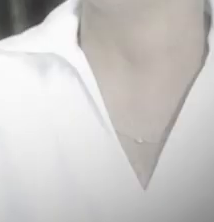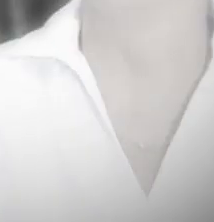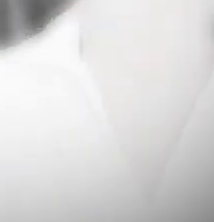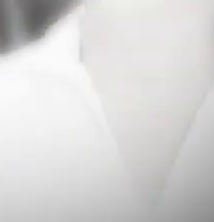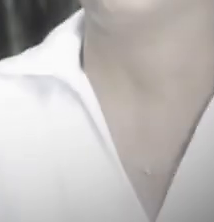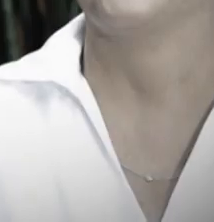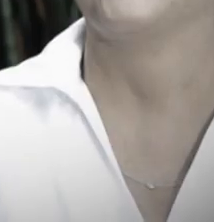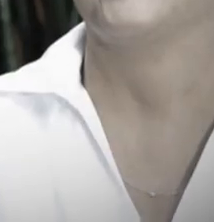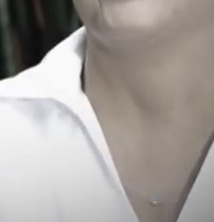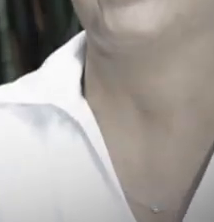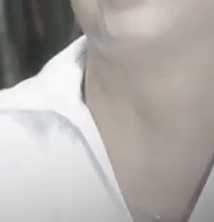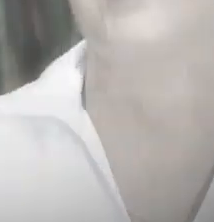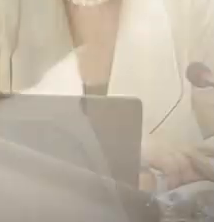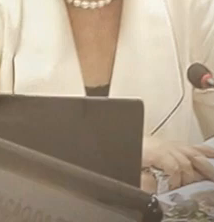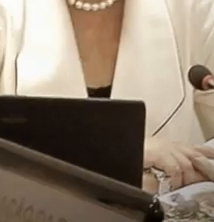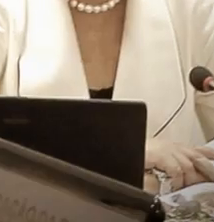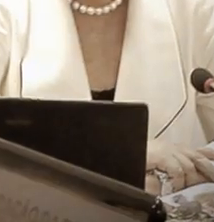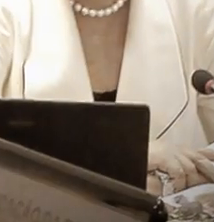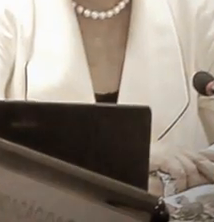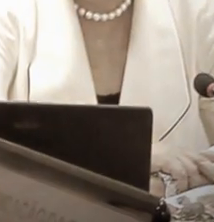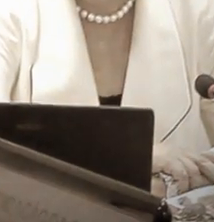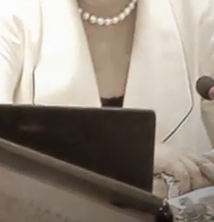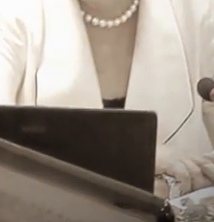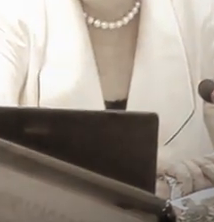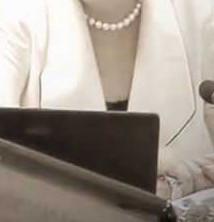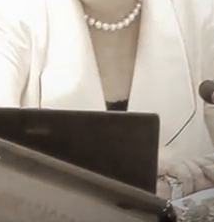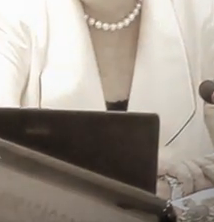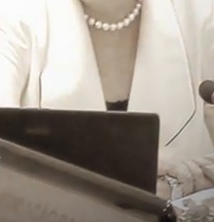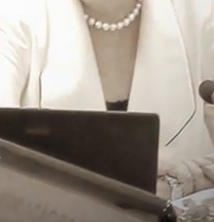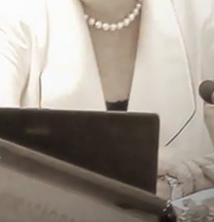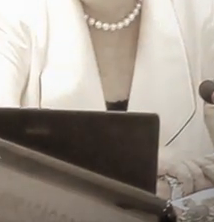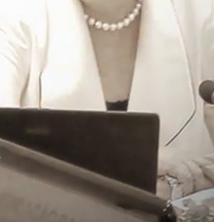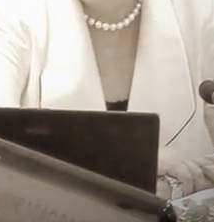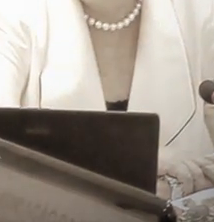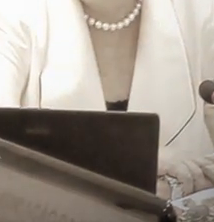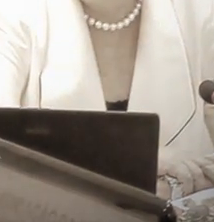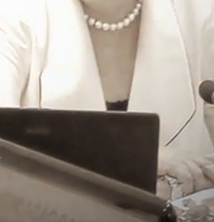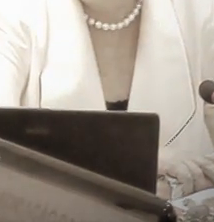Café com a Presidenta.